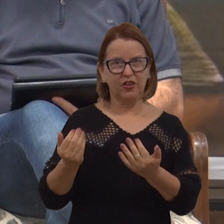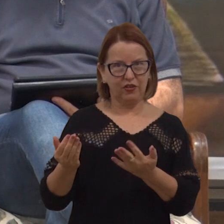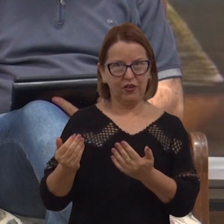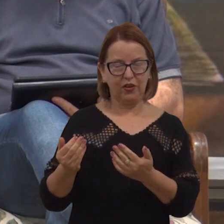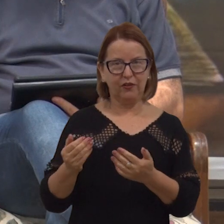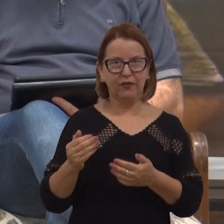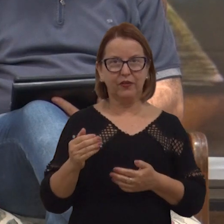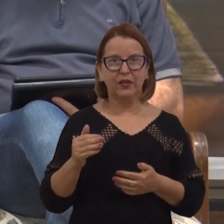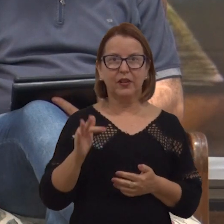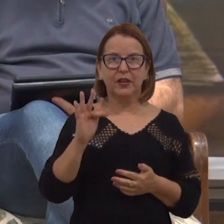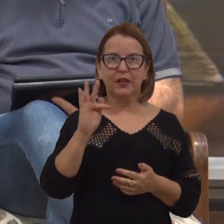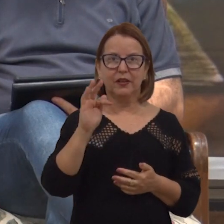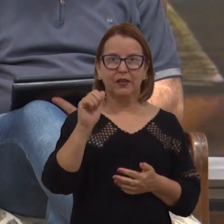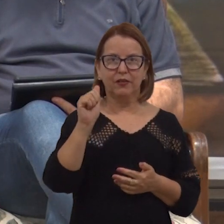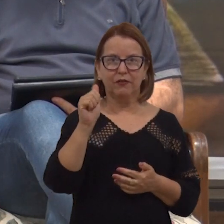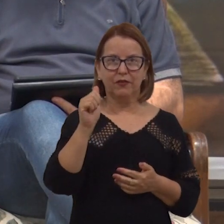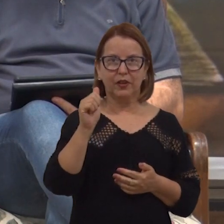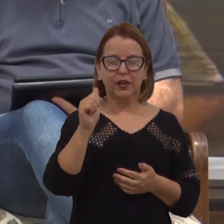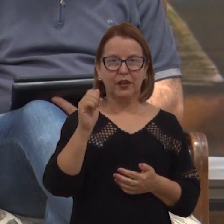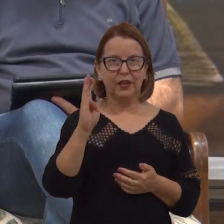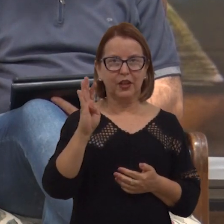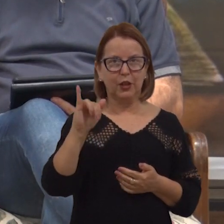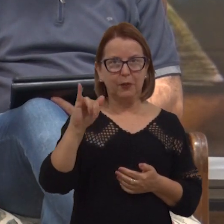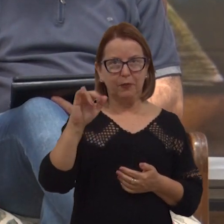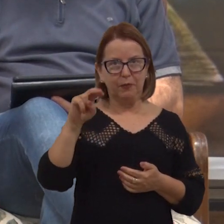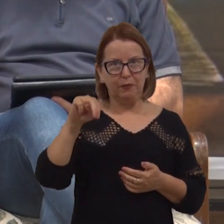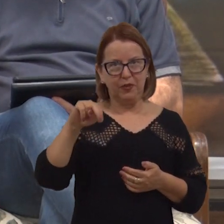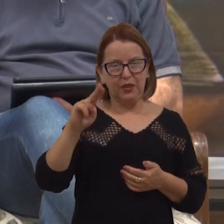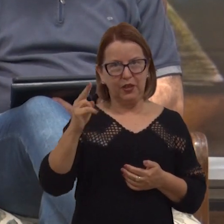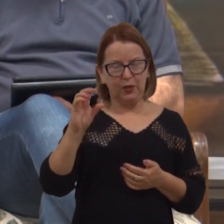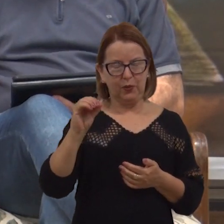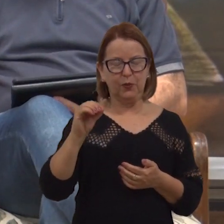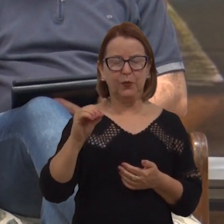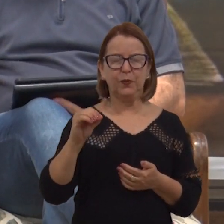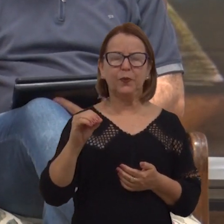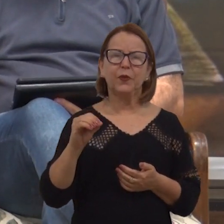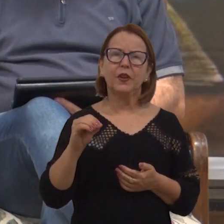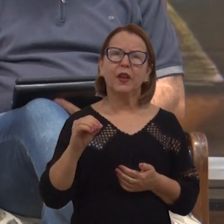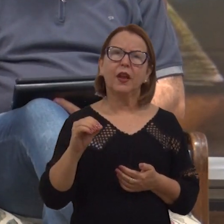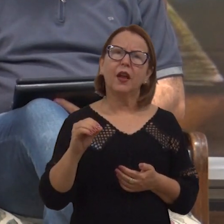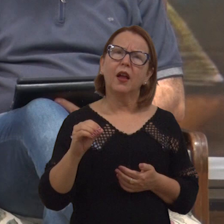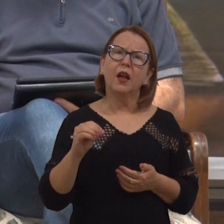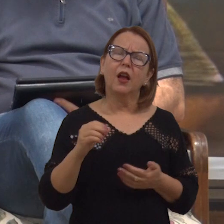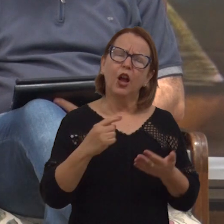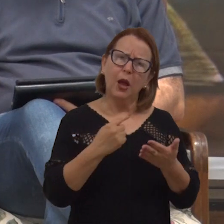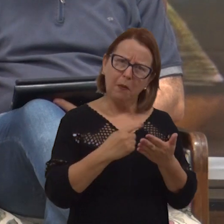depois eu queria que você fizesse uma oração especial para mim. Eu fiquei pensando assim,